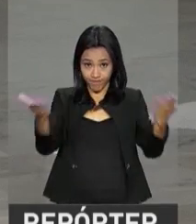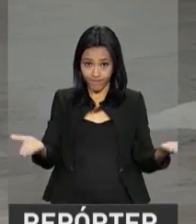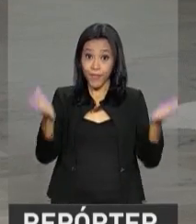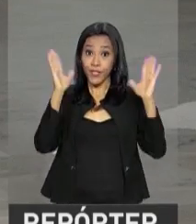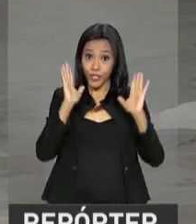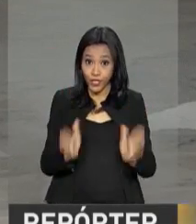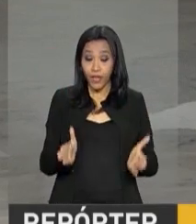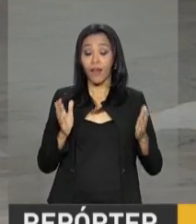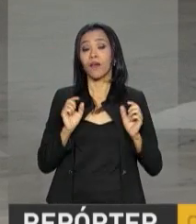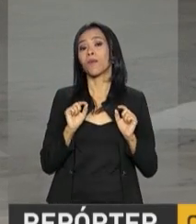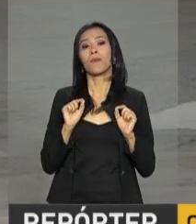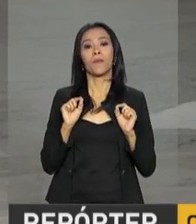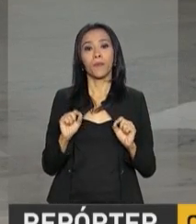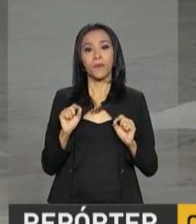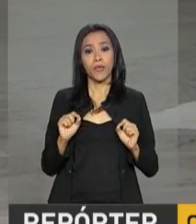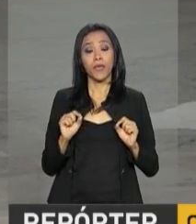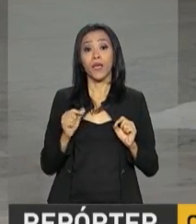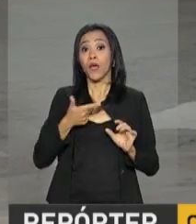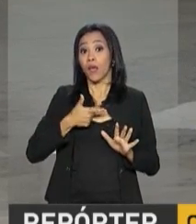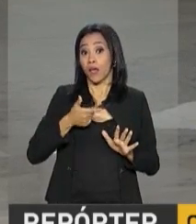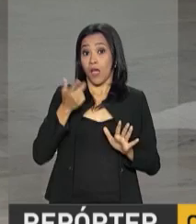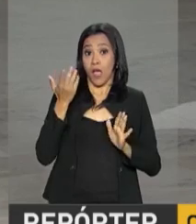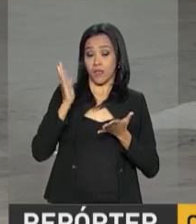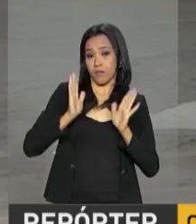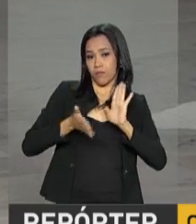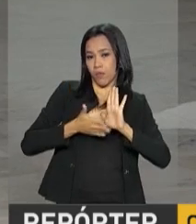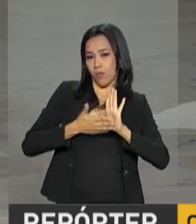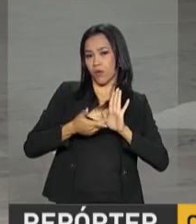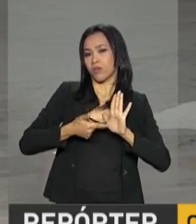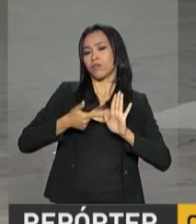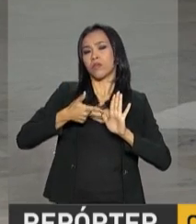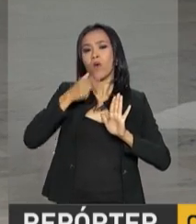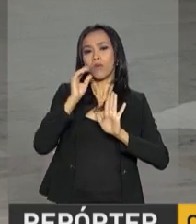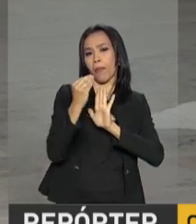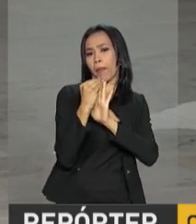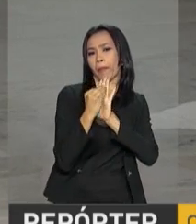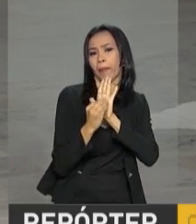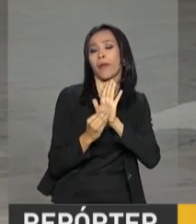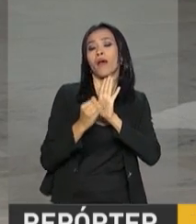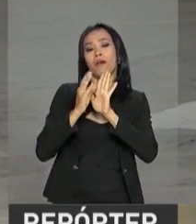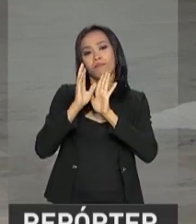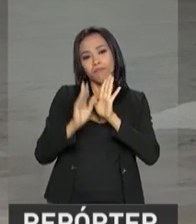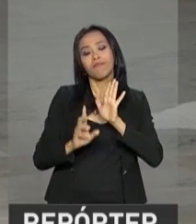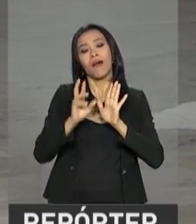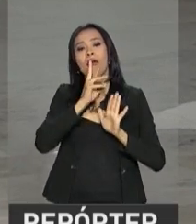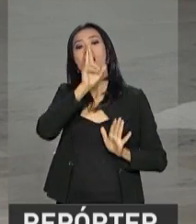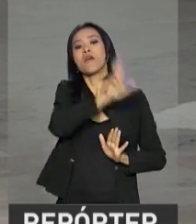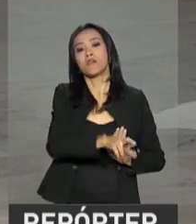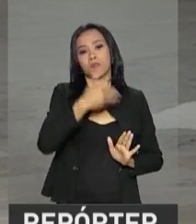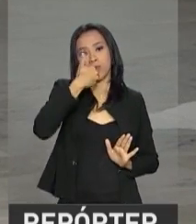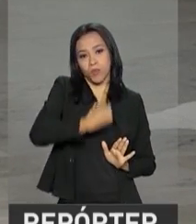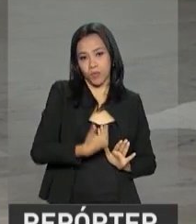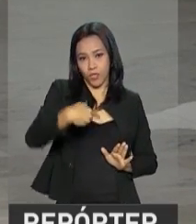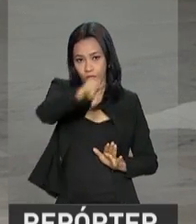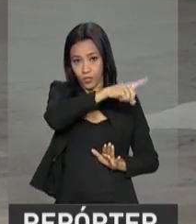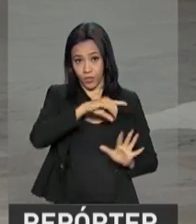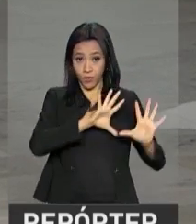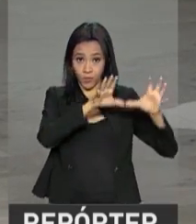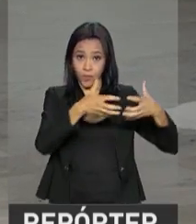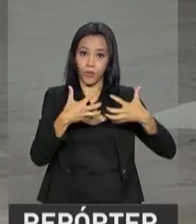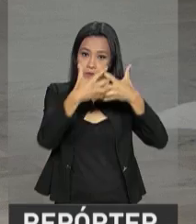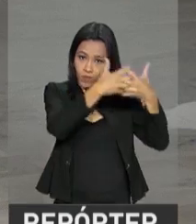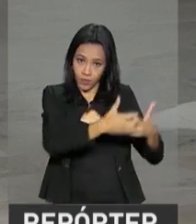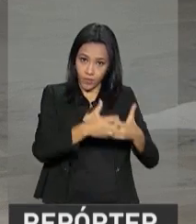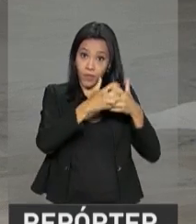estão valendo Taísa as medidas anunciadas pelo presidente Michel Temer para atender as reivindicações dos caminhoneiros elas foram